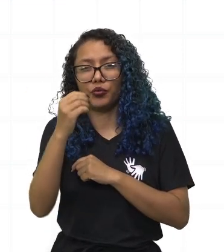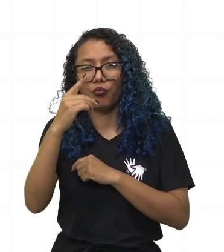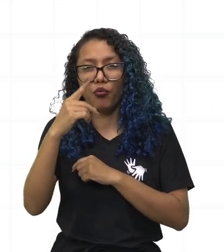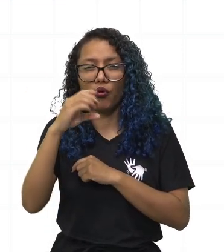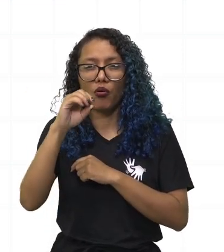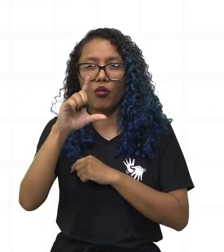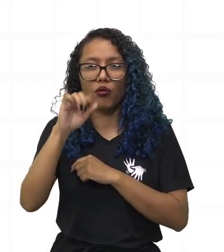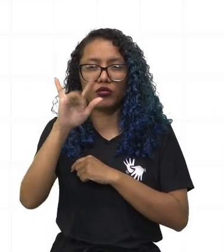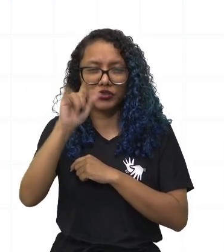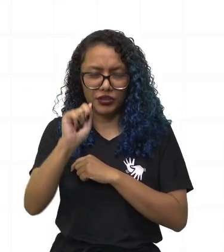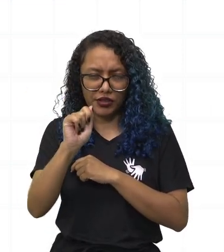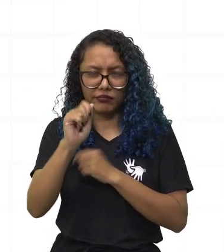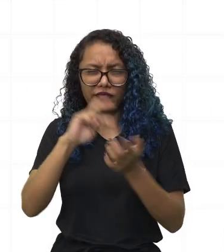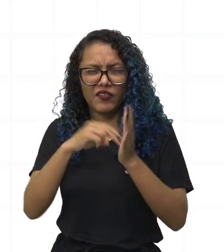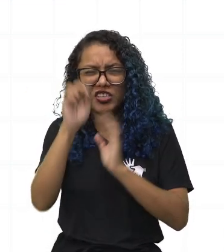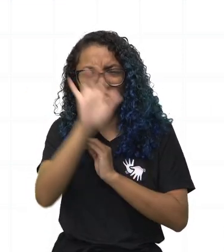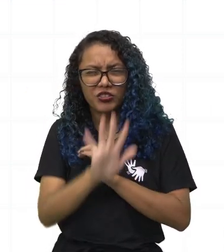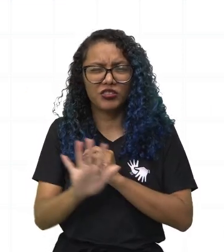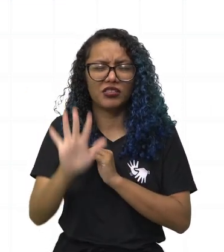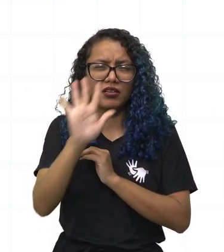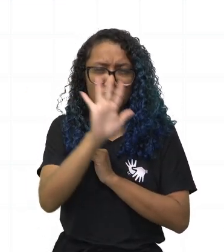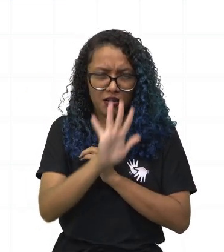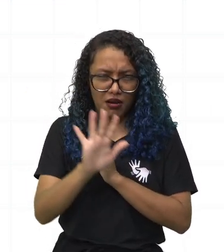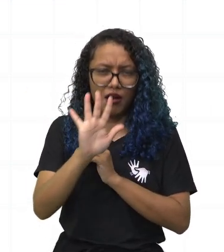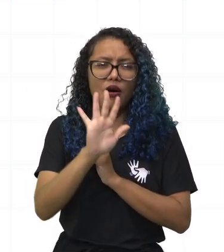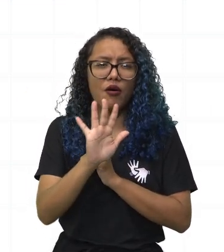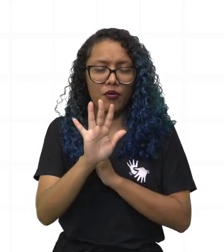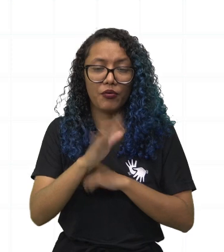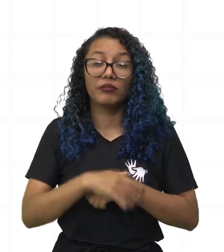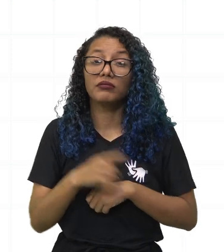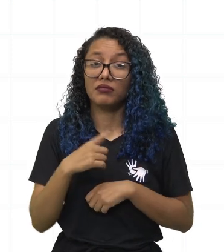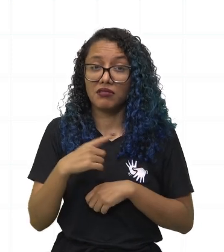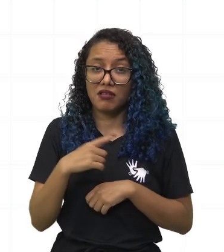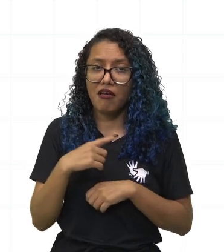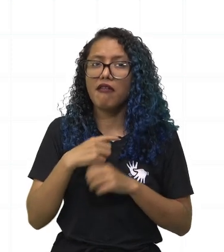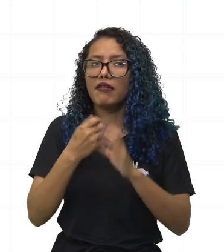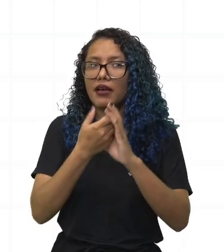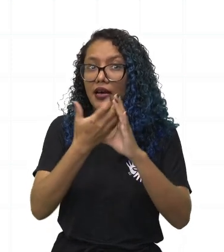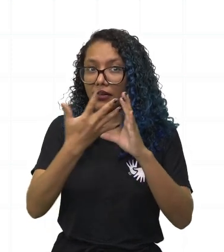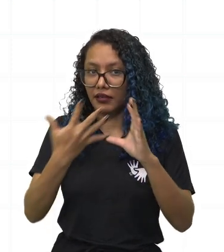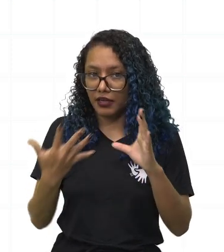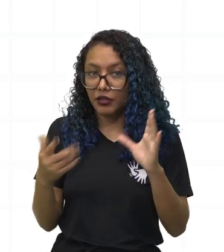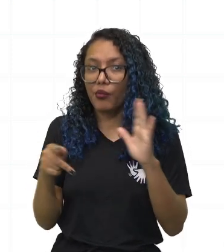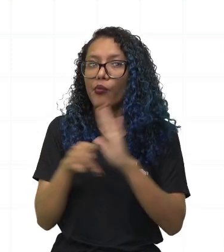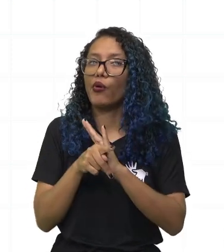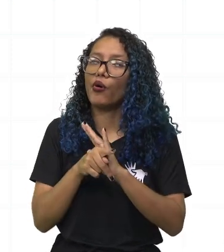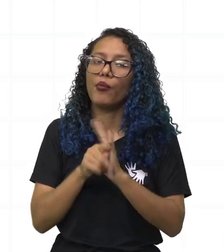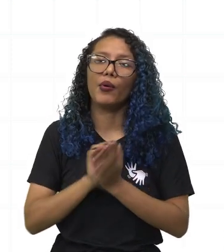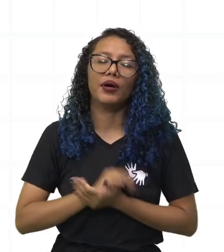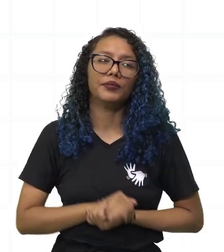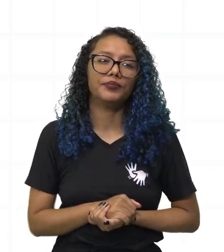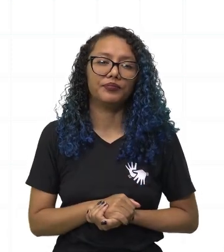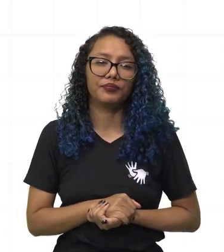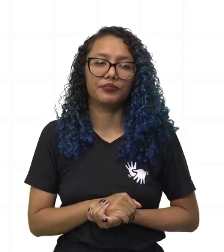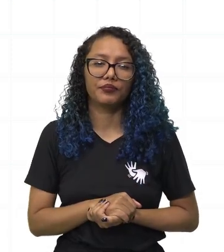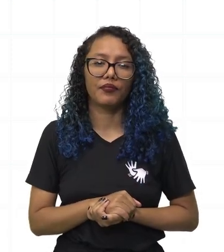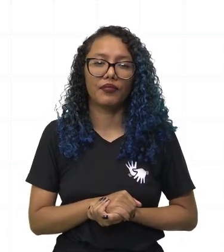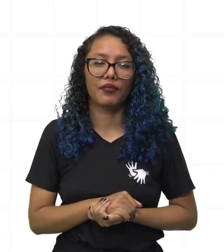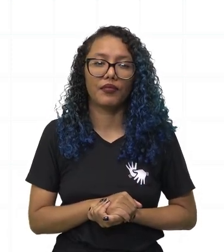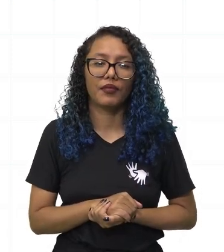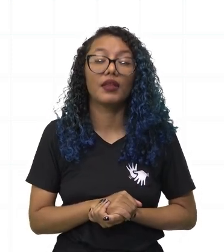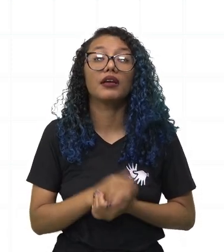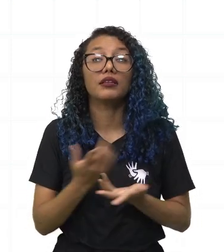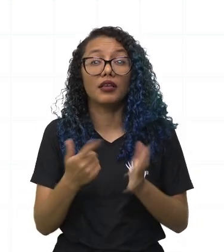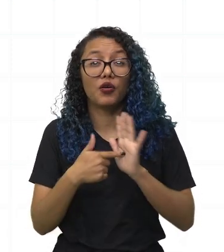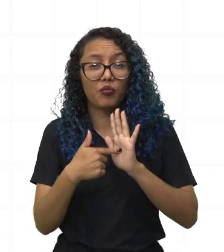coisa mais abrangente, né? Eles carregam certas características, tá bom? Por exemplo, a gente acabou de ver, né,